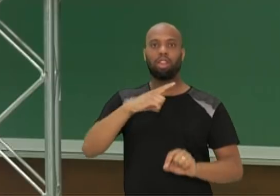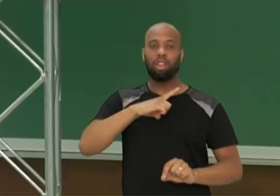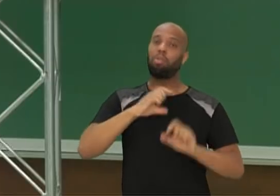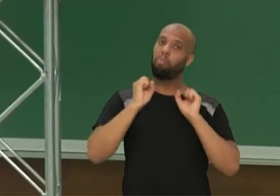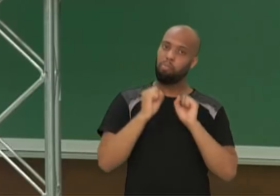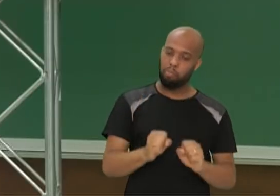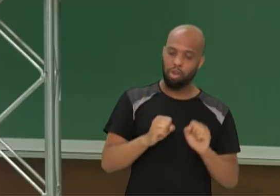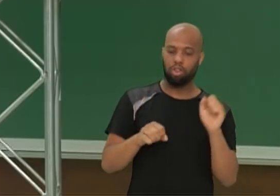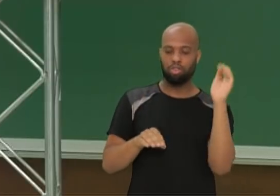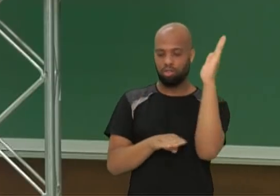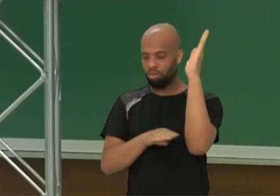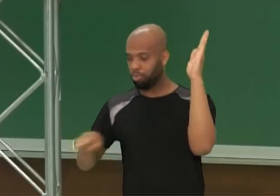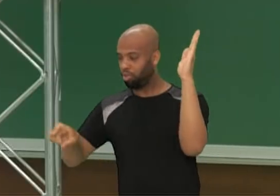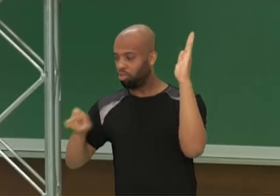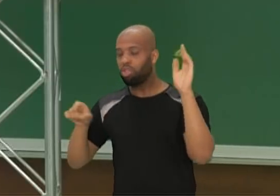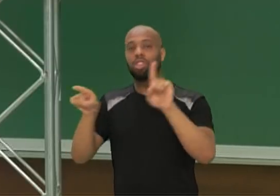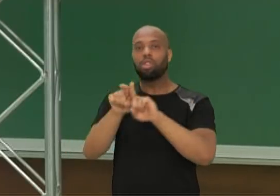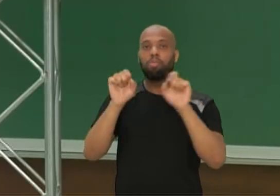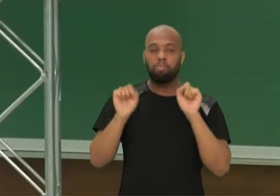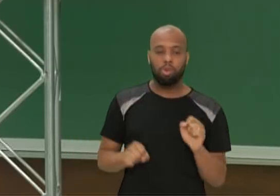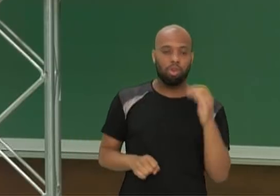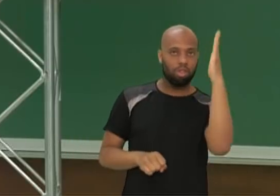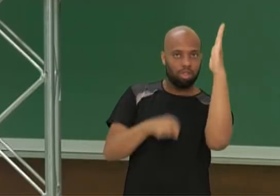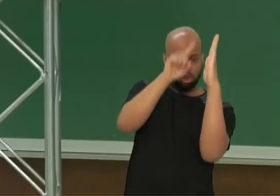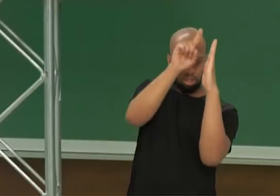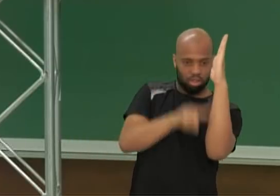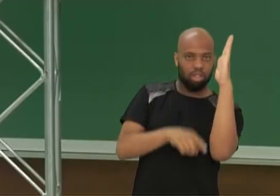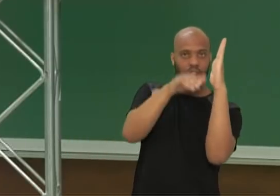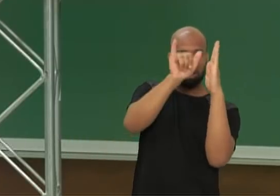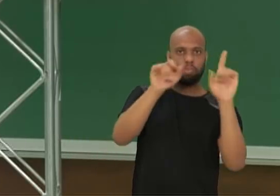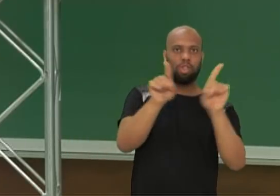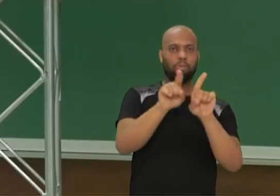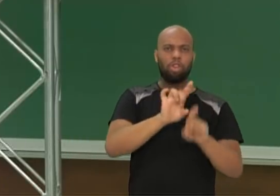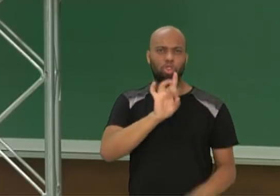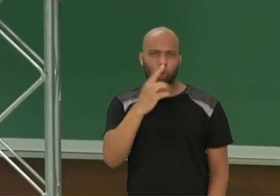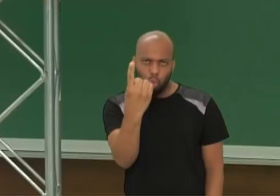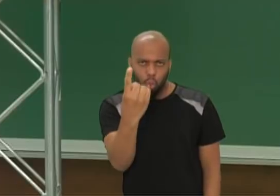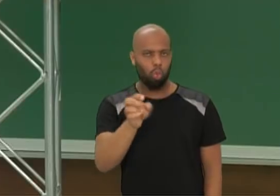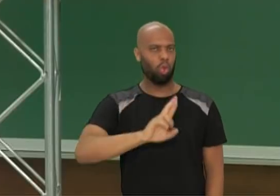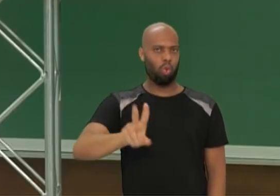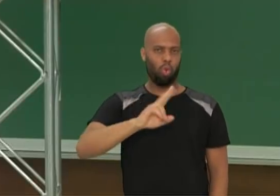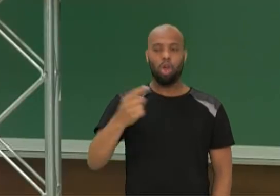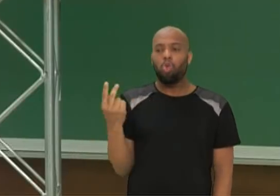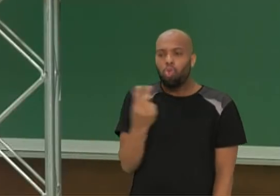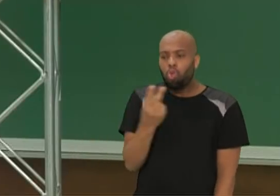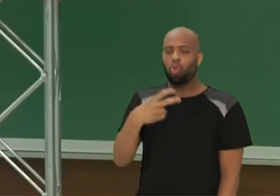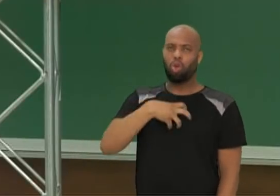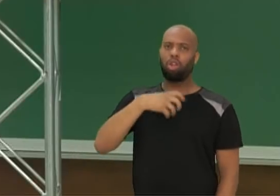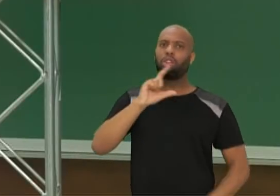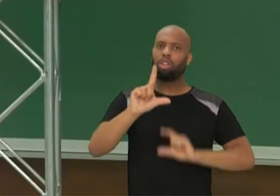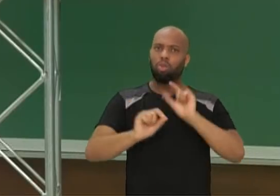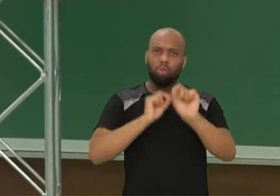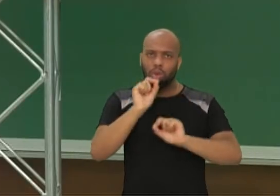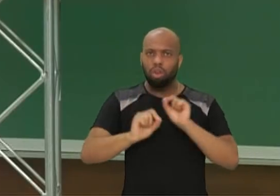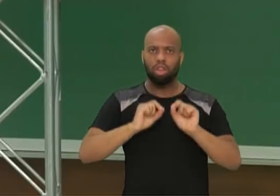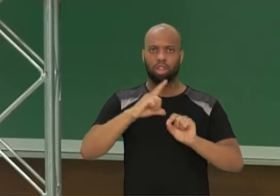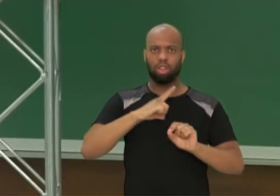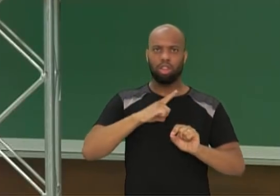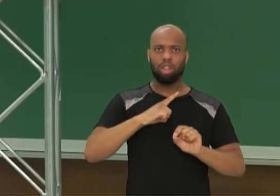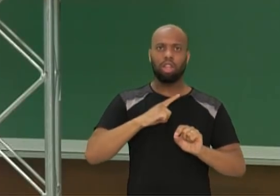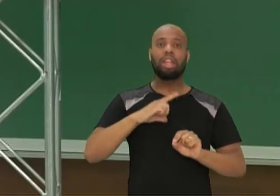para o eixo x quanto para o eixo y, não é um só, tá? Então em ambos os casos a gente vai dizer então que aquele centro ele